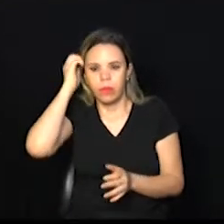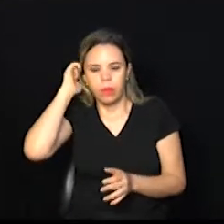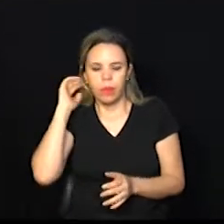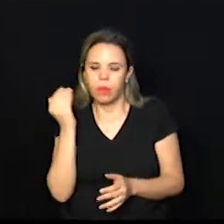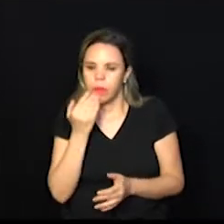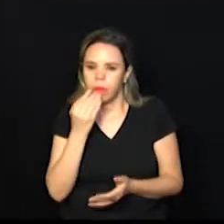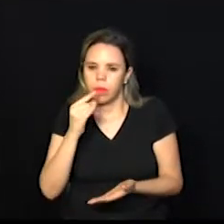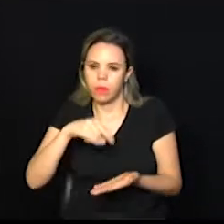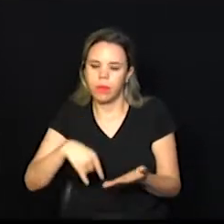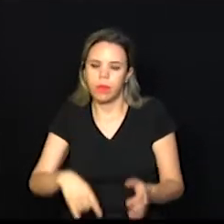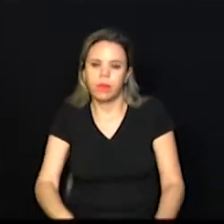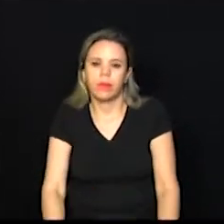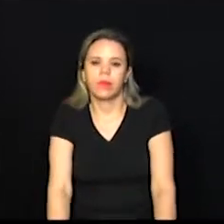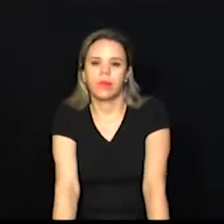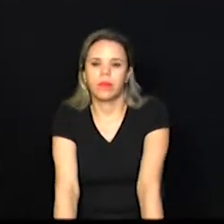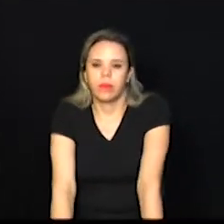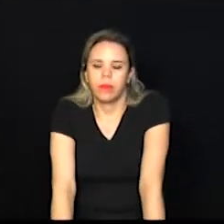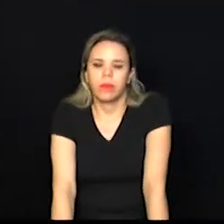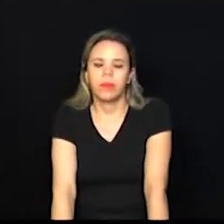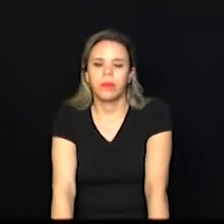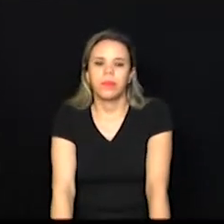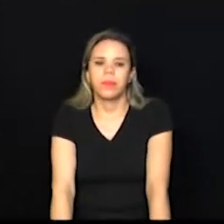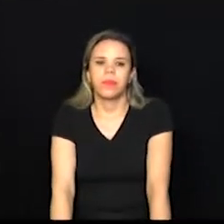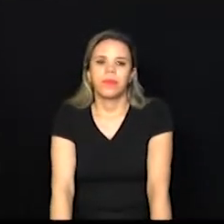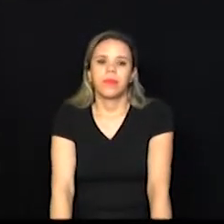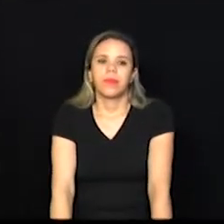Né? Nossos 5 CREAS.